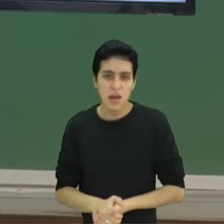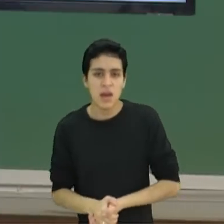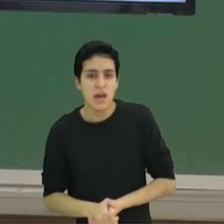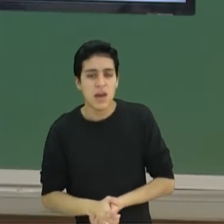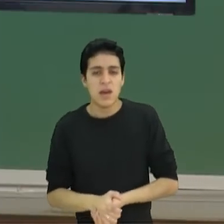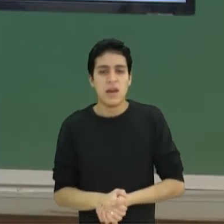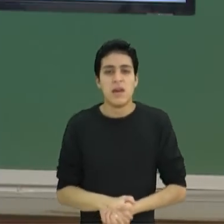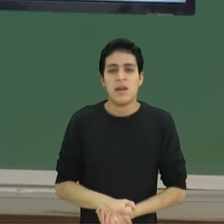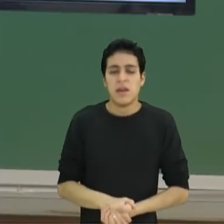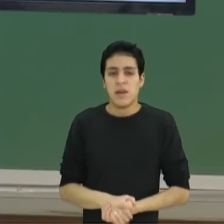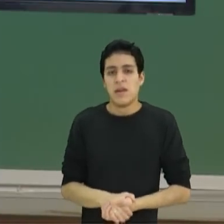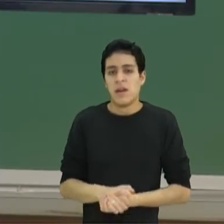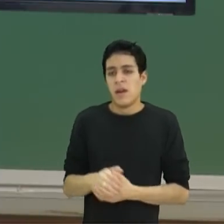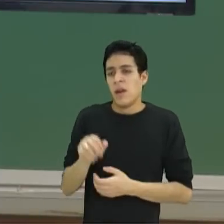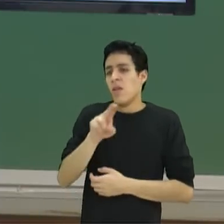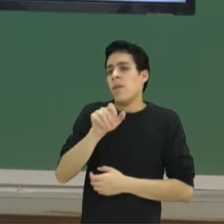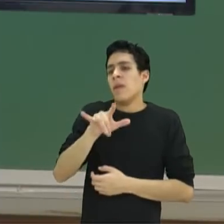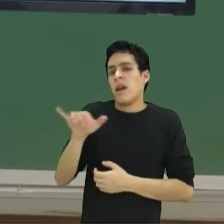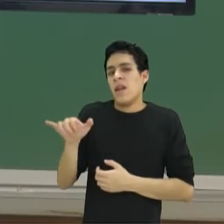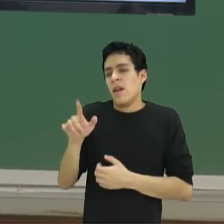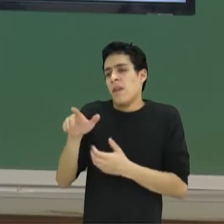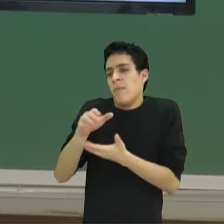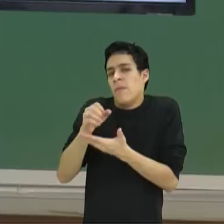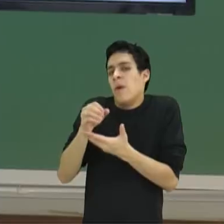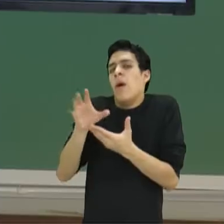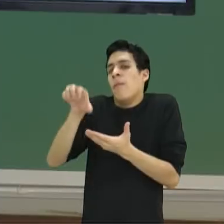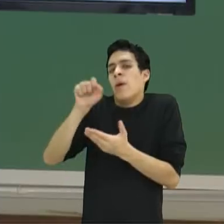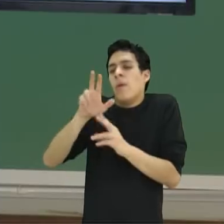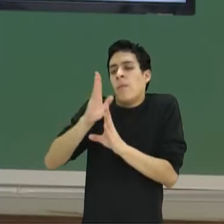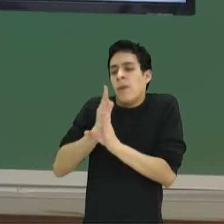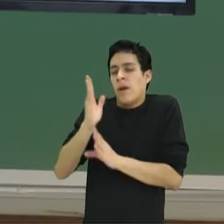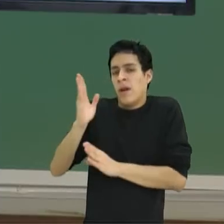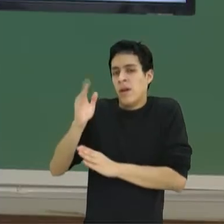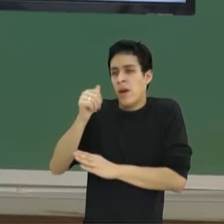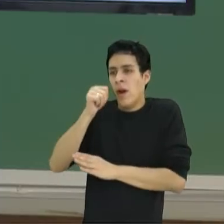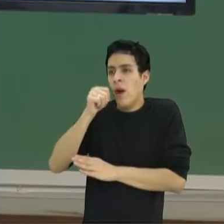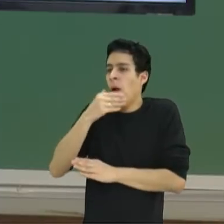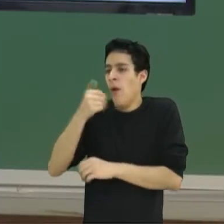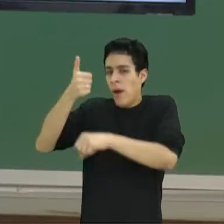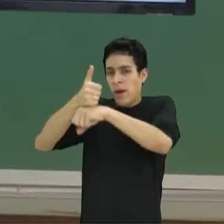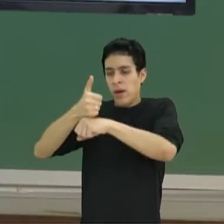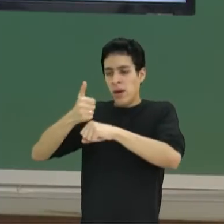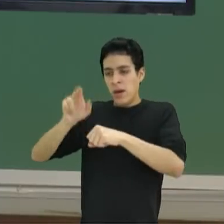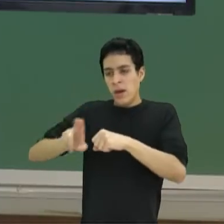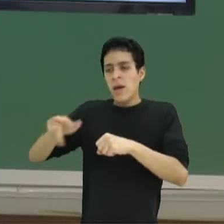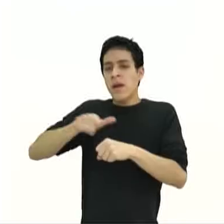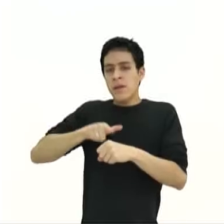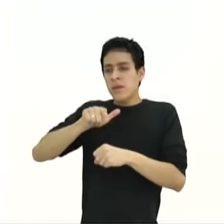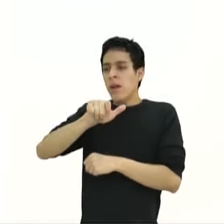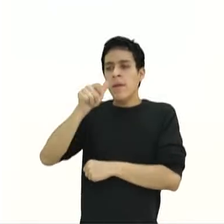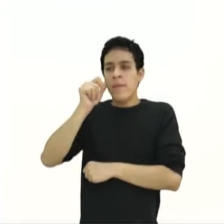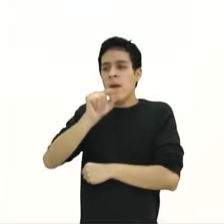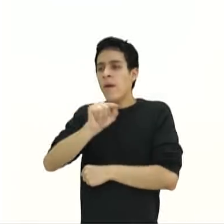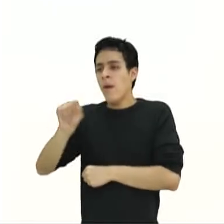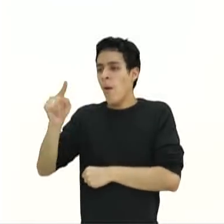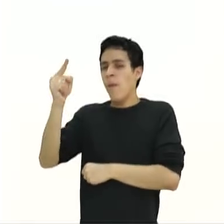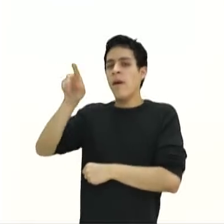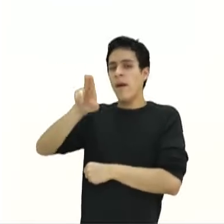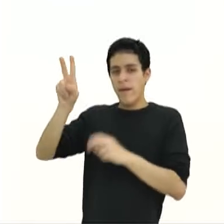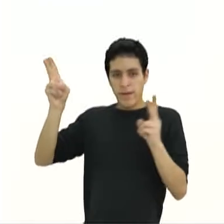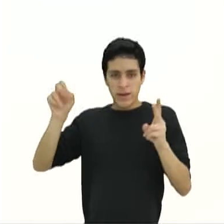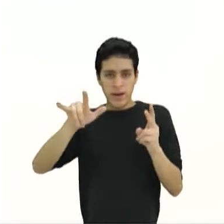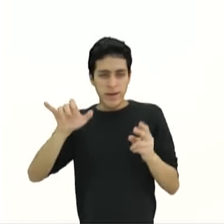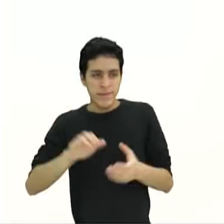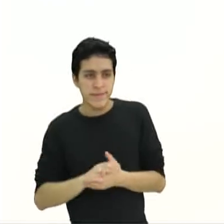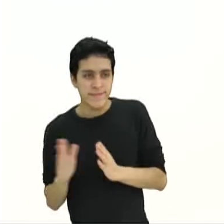do vice-chanceler da universidade. Agora vamos à identificação da autora. Carolina Vigna é bacharel